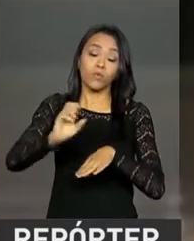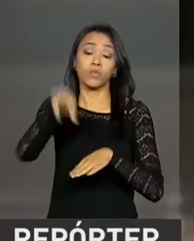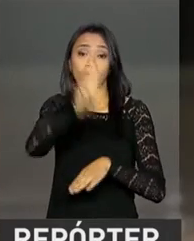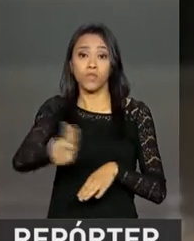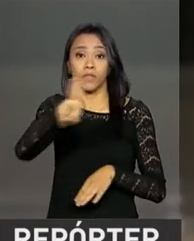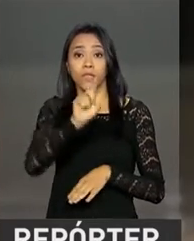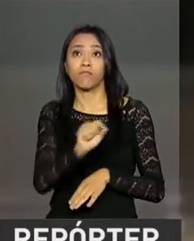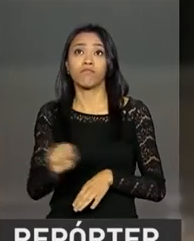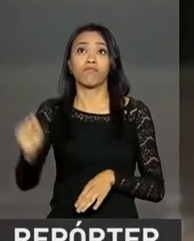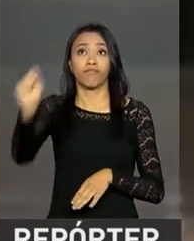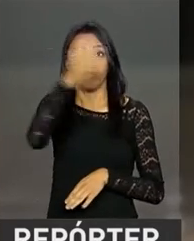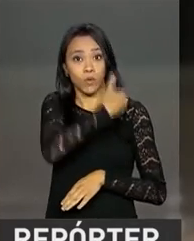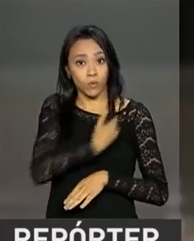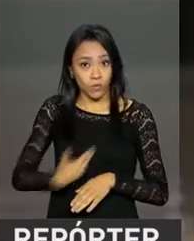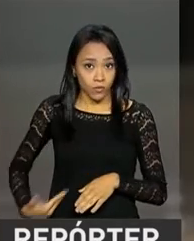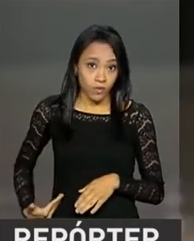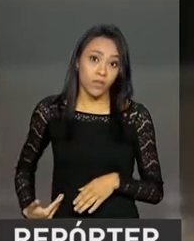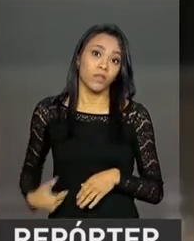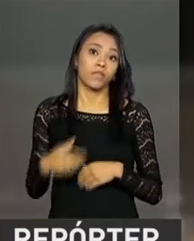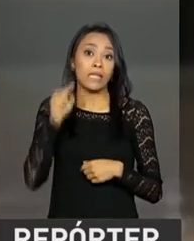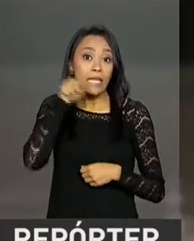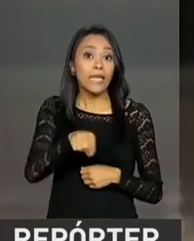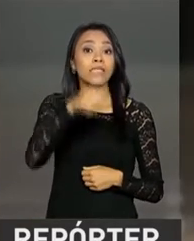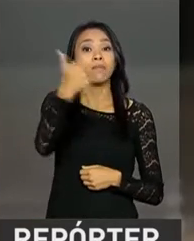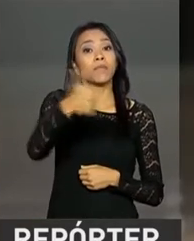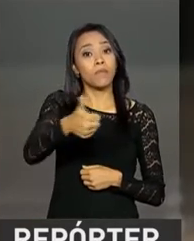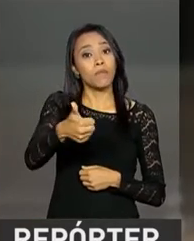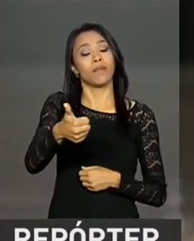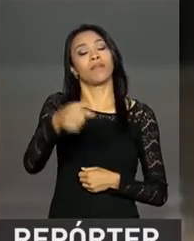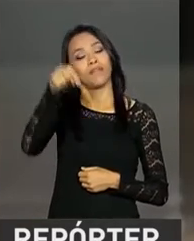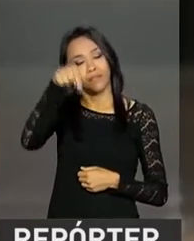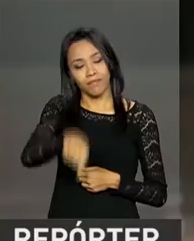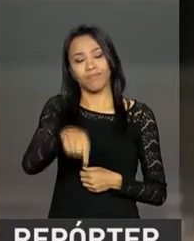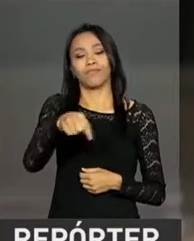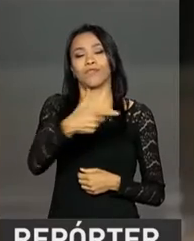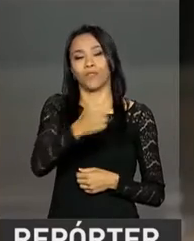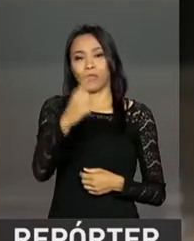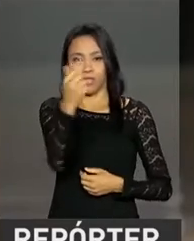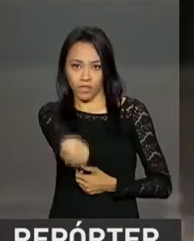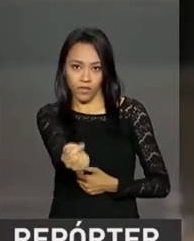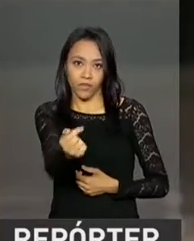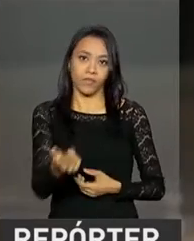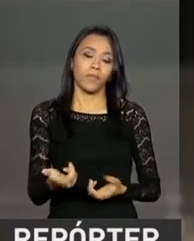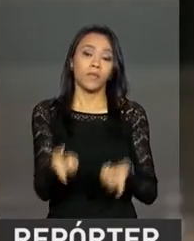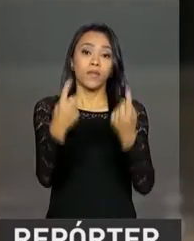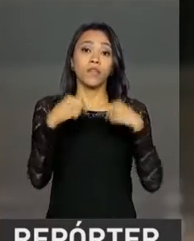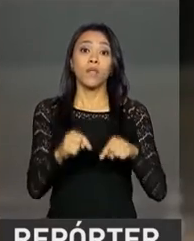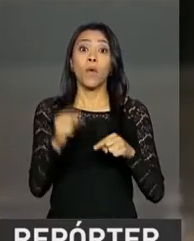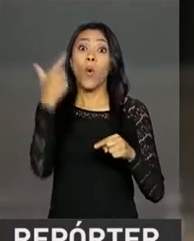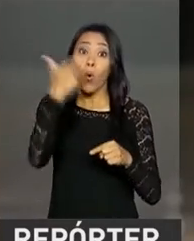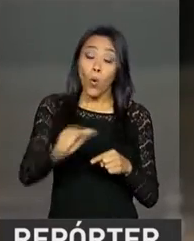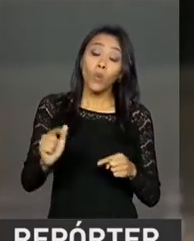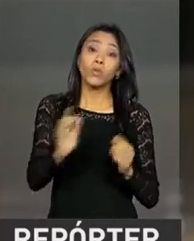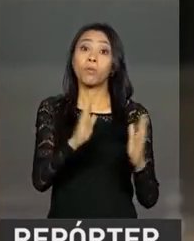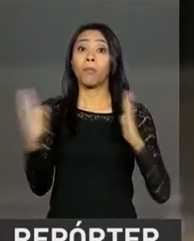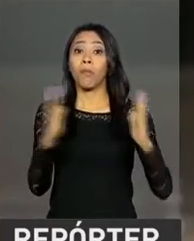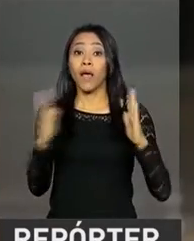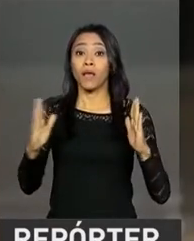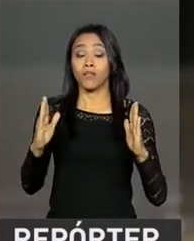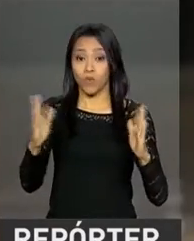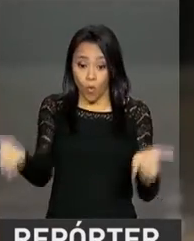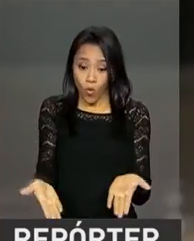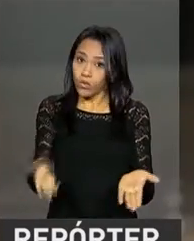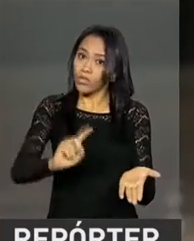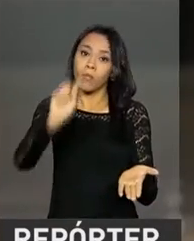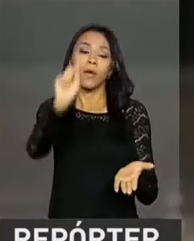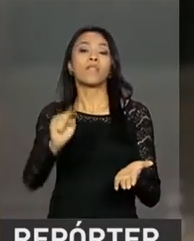públicas de ensino superior nessa primeira edição de 2017 leandro mais um prazo que está se encerrando não é hoje